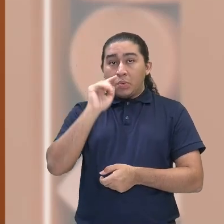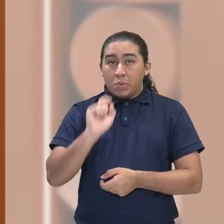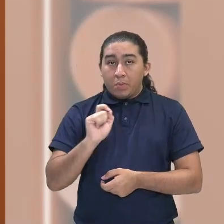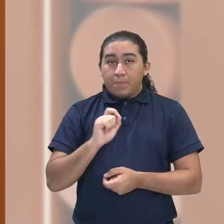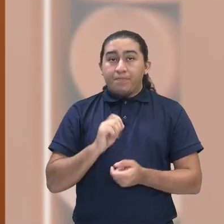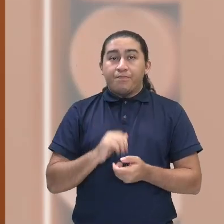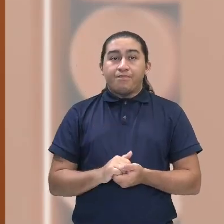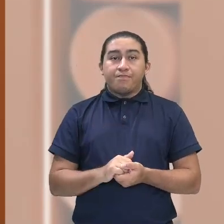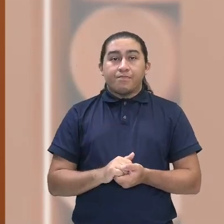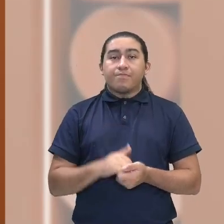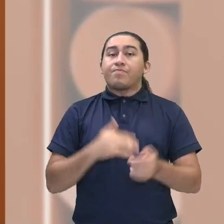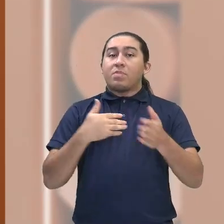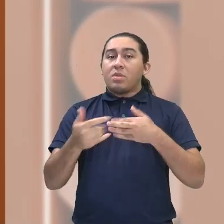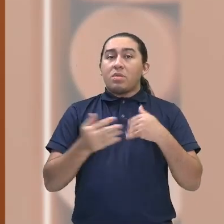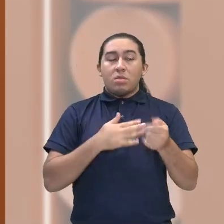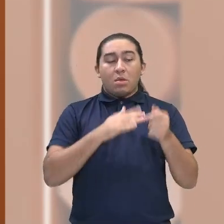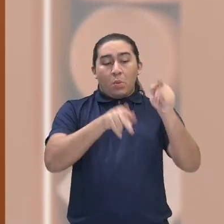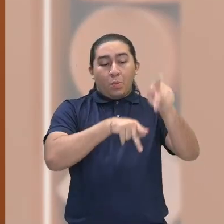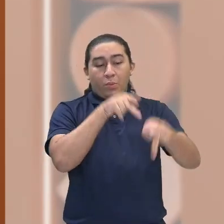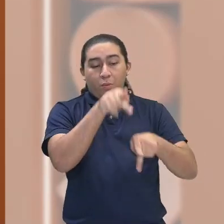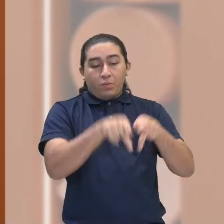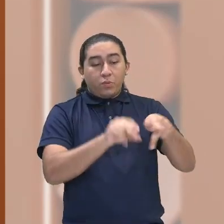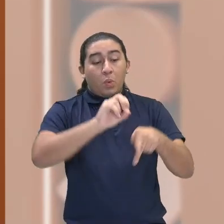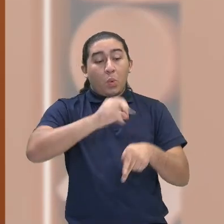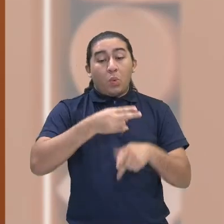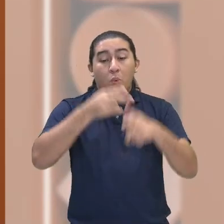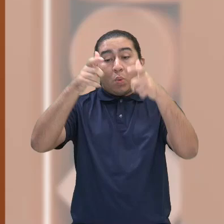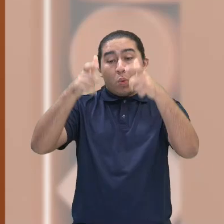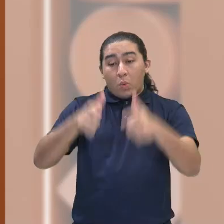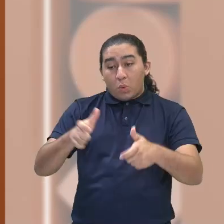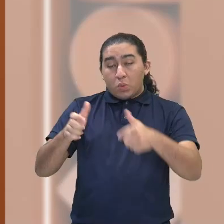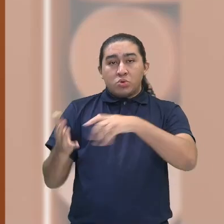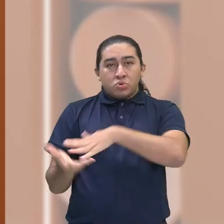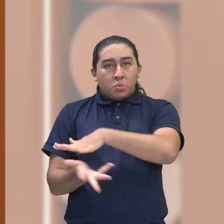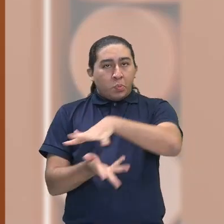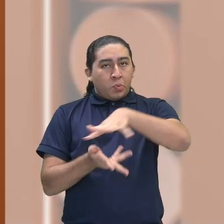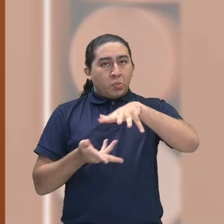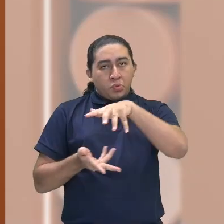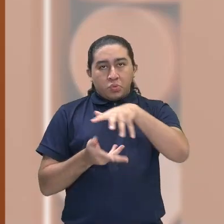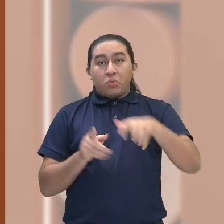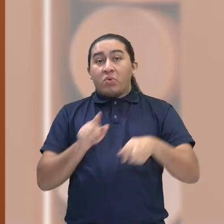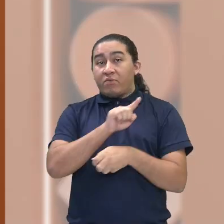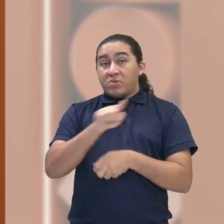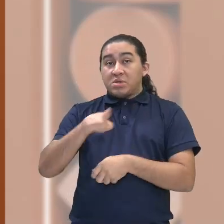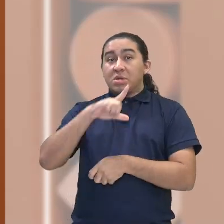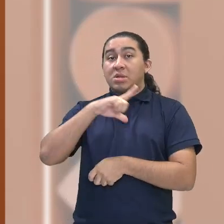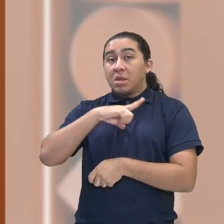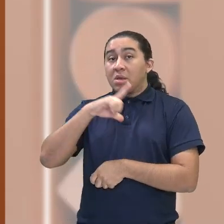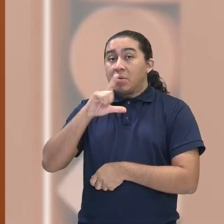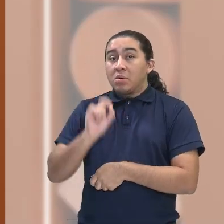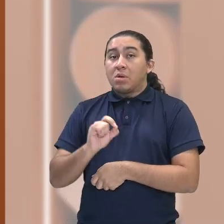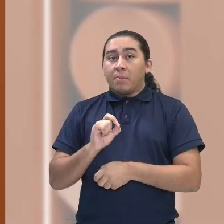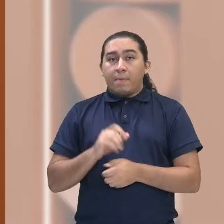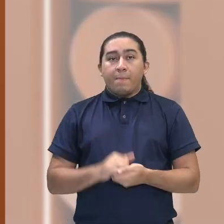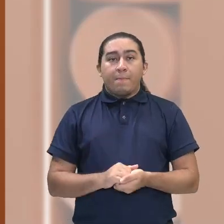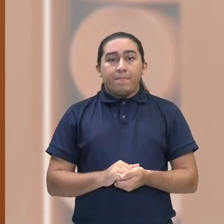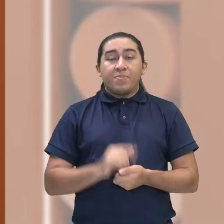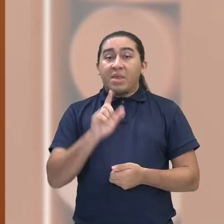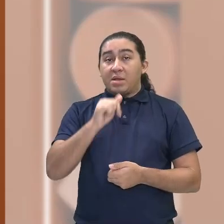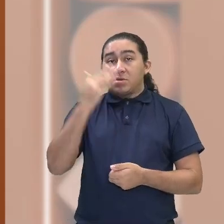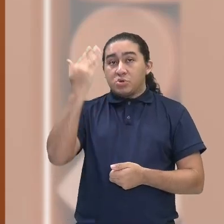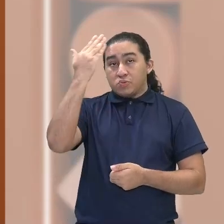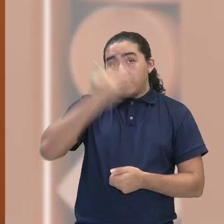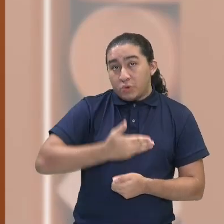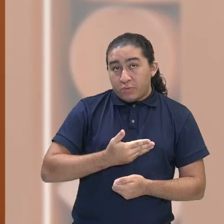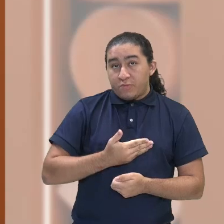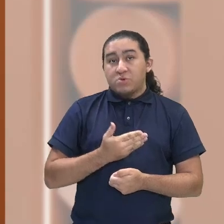do povo ou da região geográfica do globo, você vai ter, né, esses registros